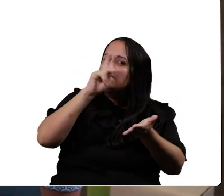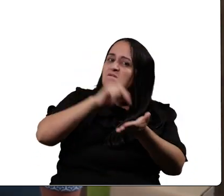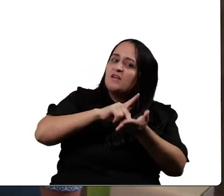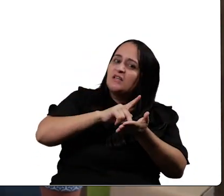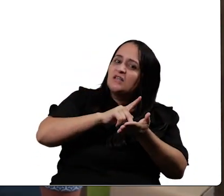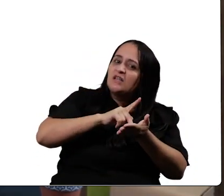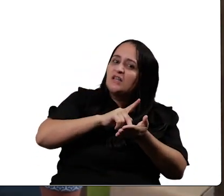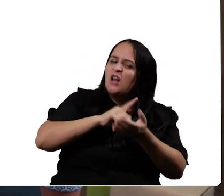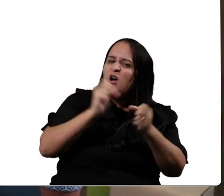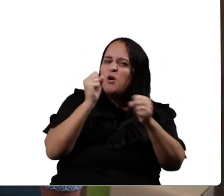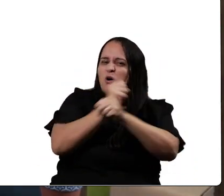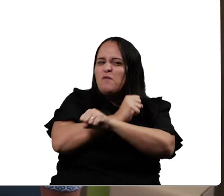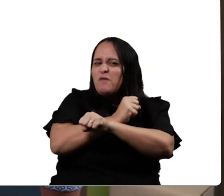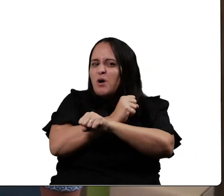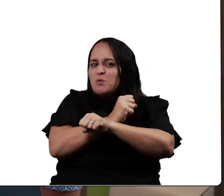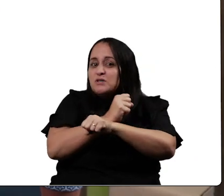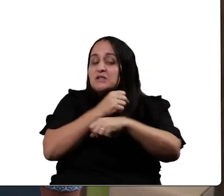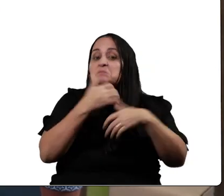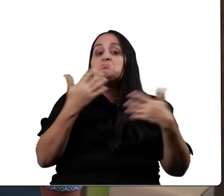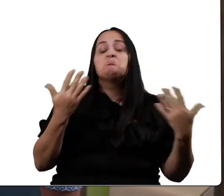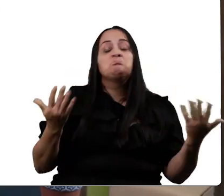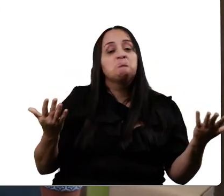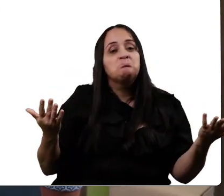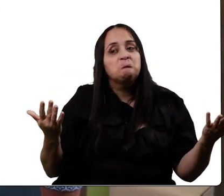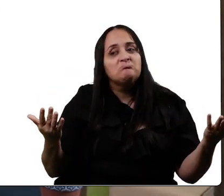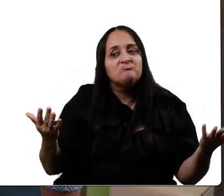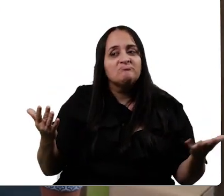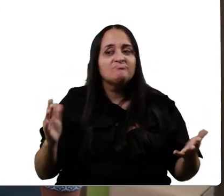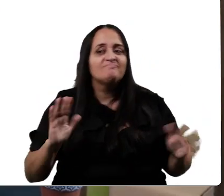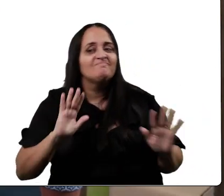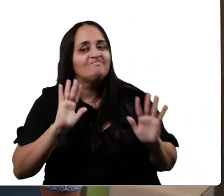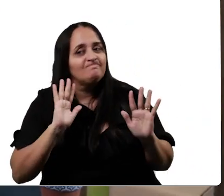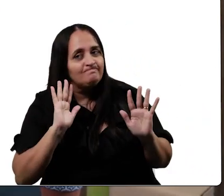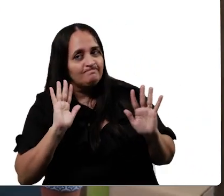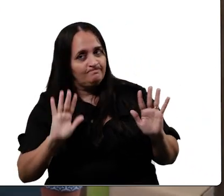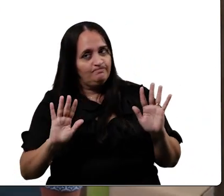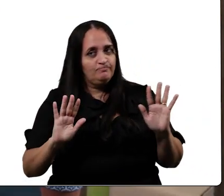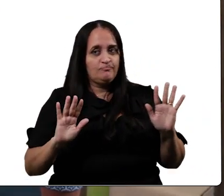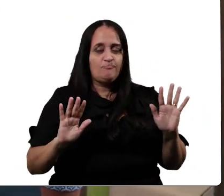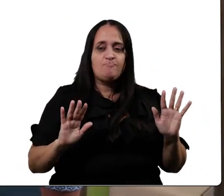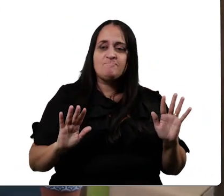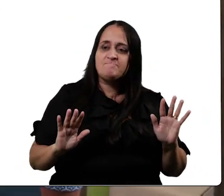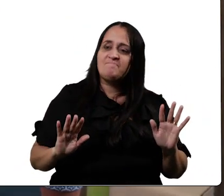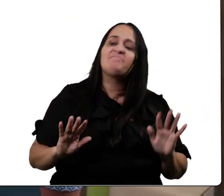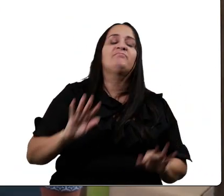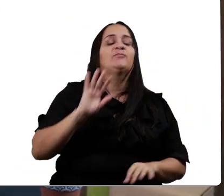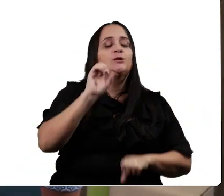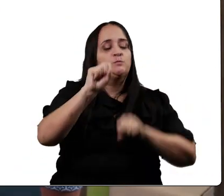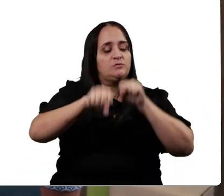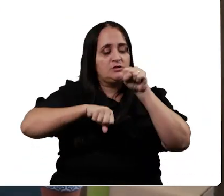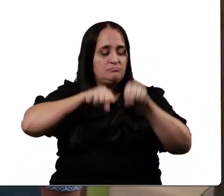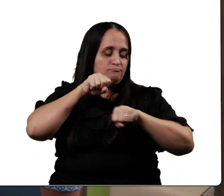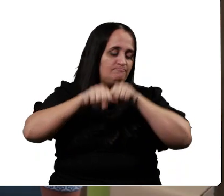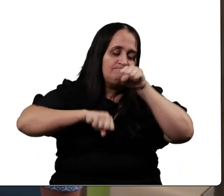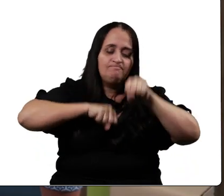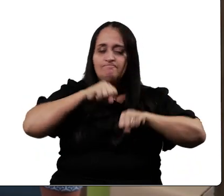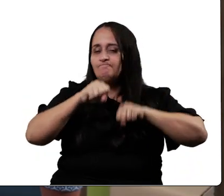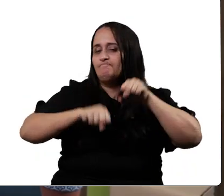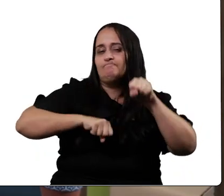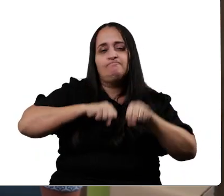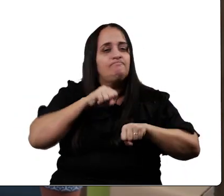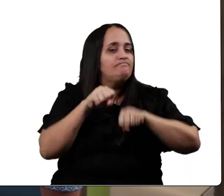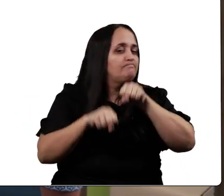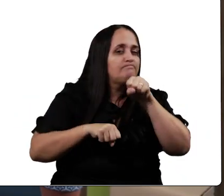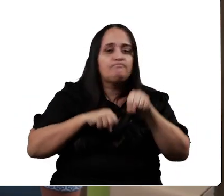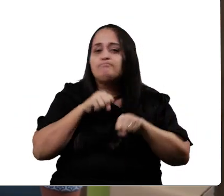uma notícia falsa? Porque isso aqui é o fato. O fato é, ciclistas profissionais